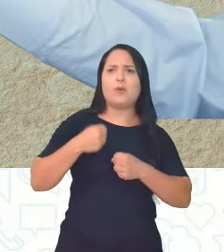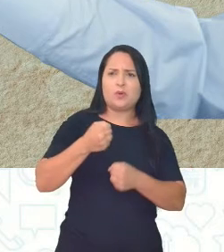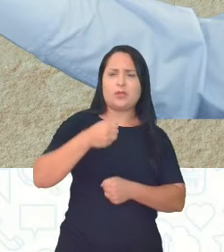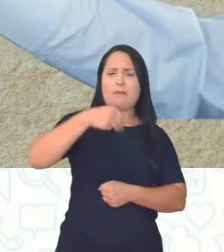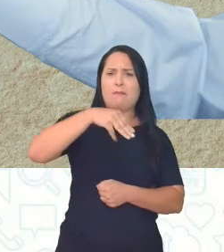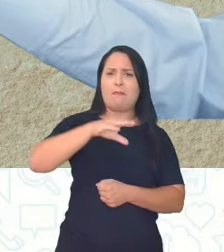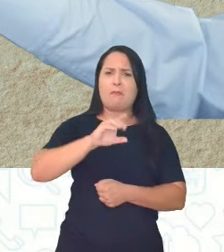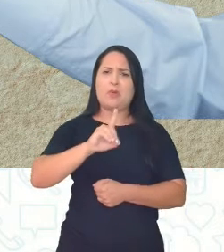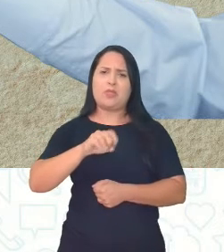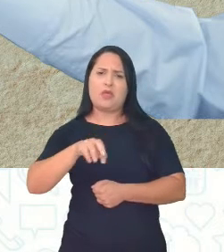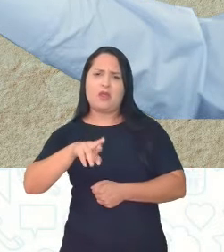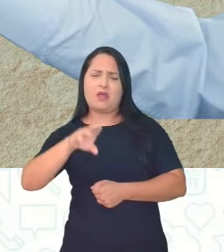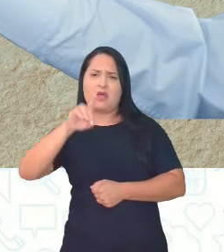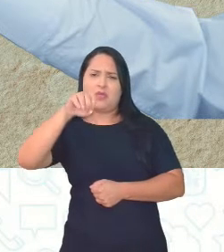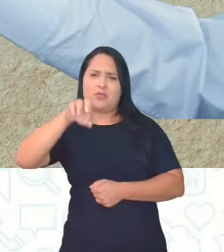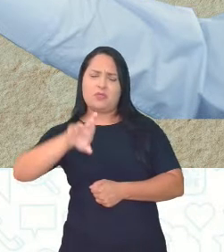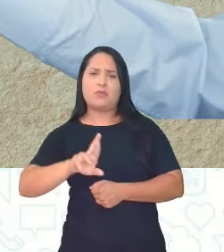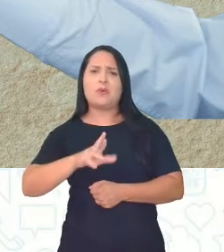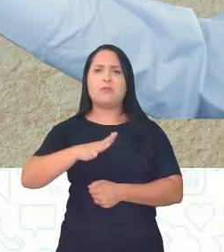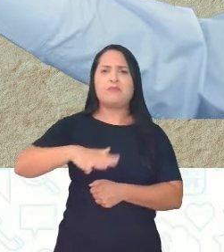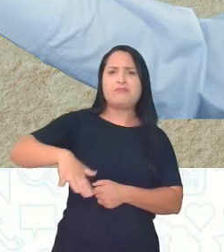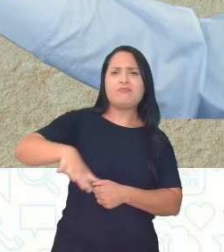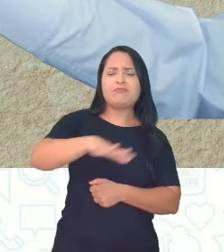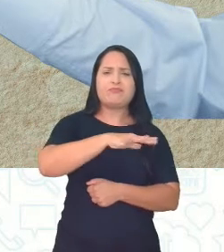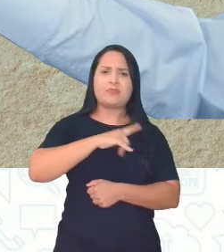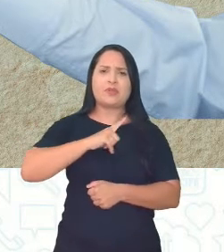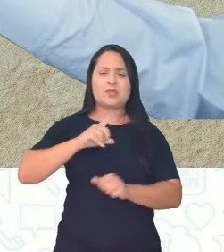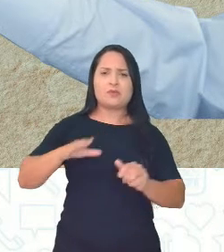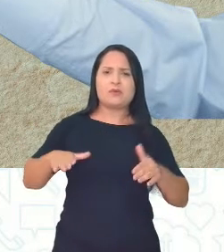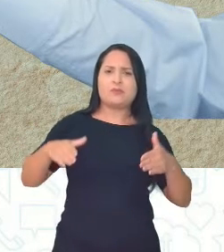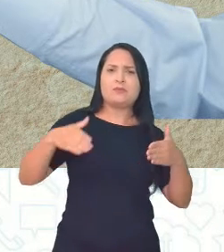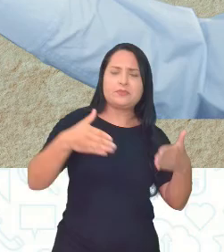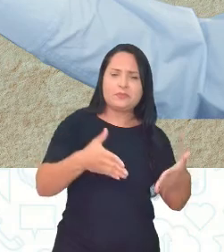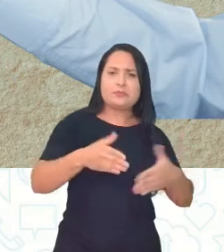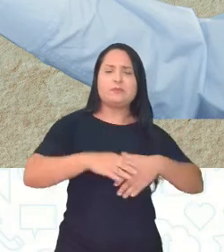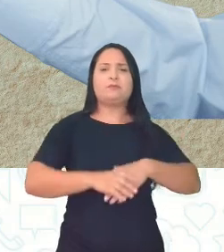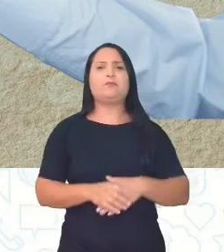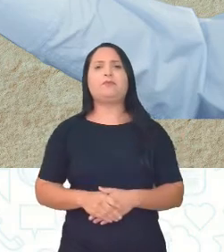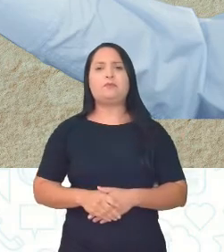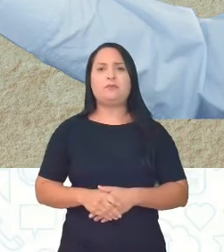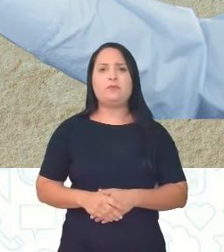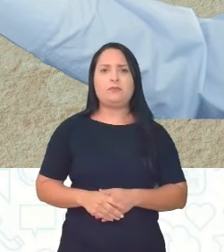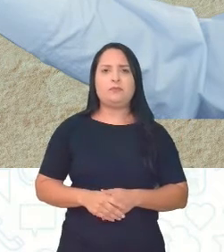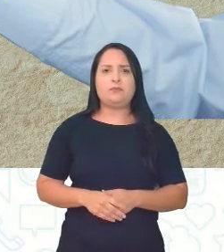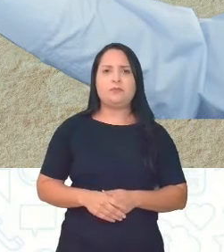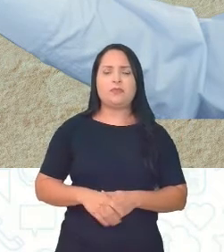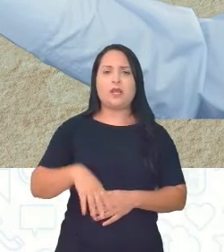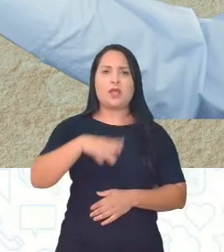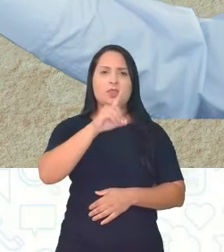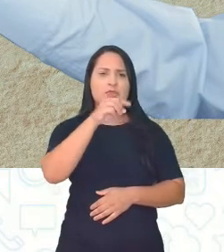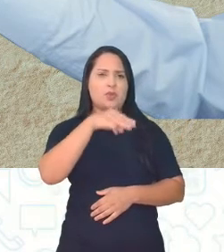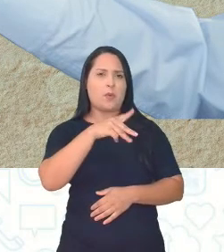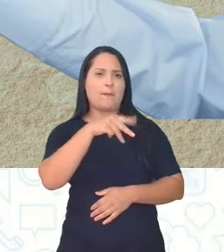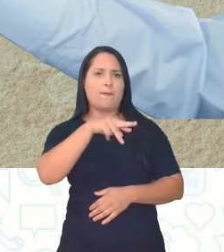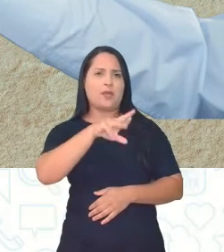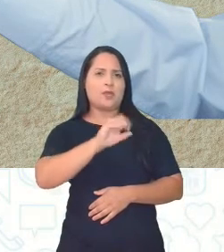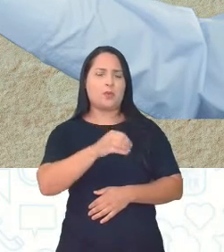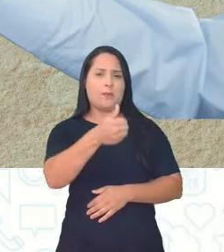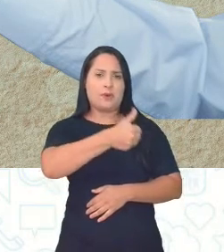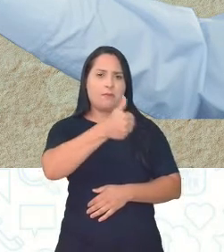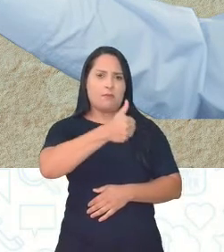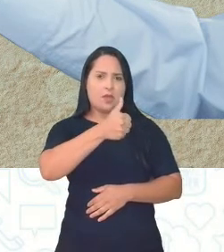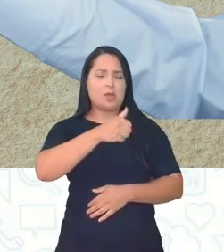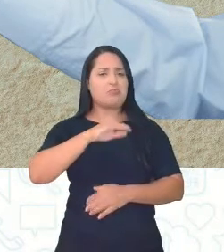gente falou, né, o poder que ficava concentrado ali na mão de Dom Pedro I.